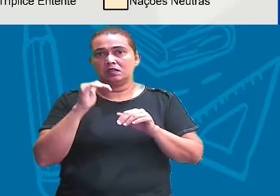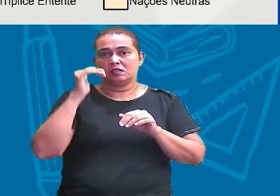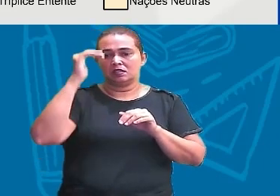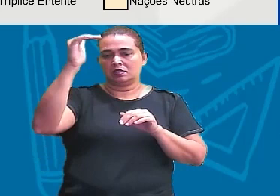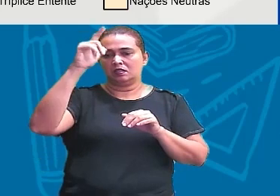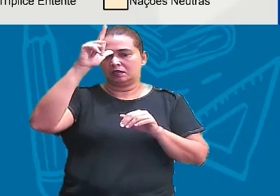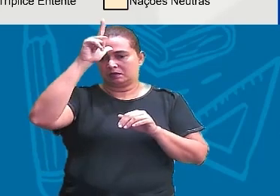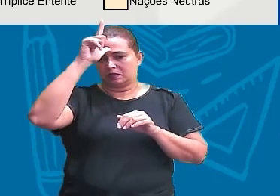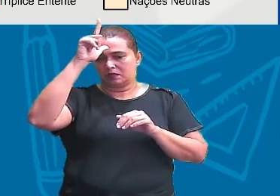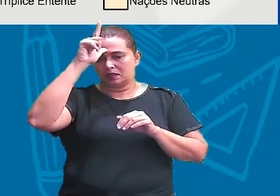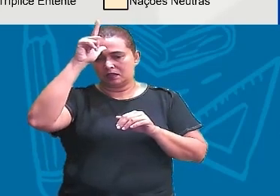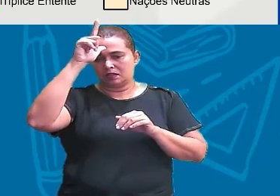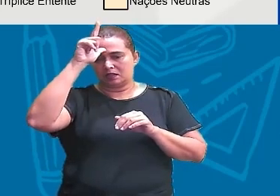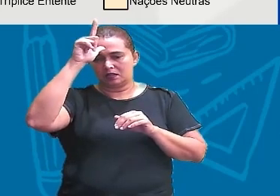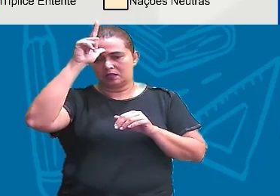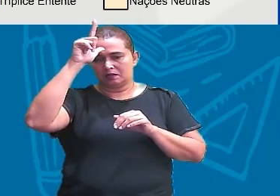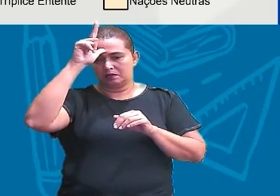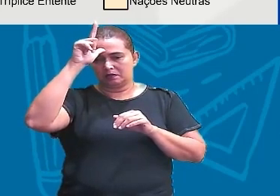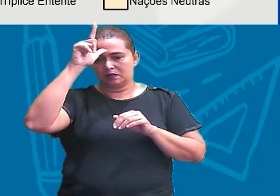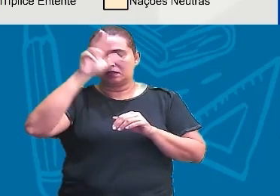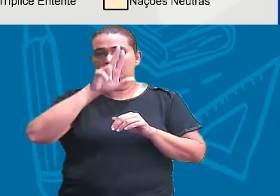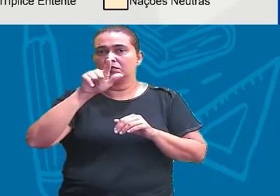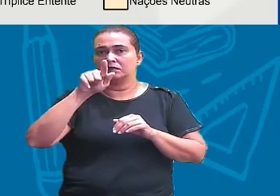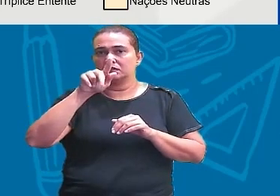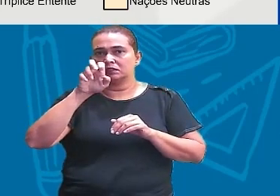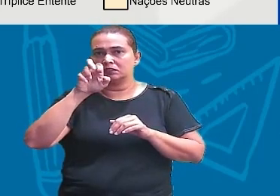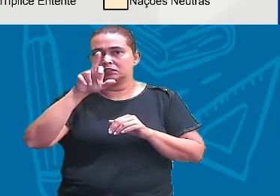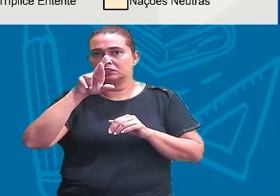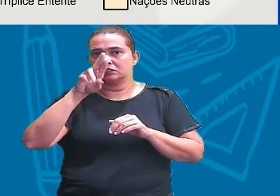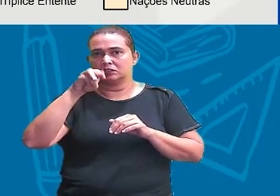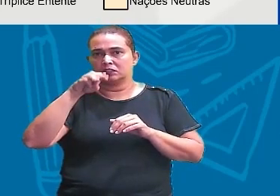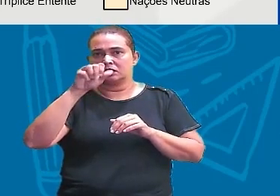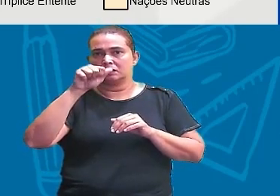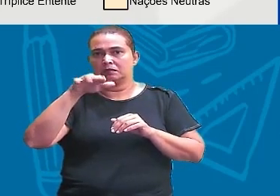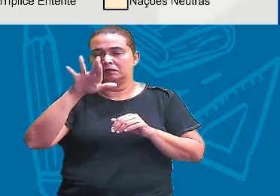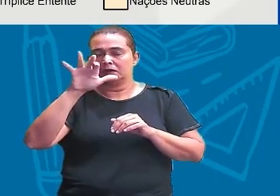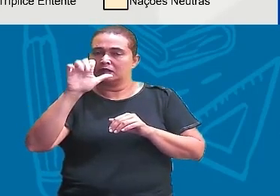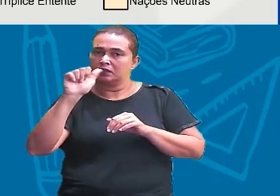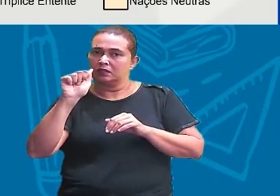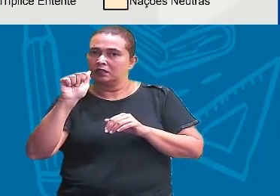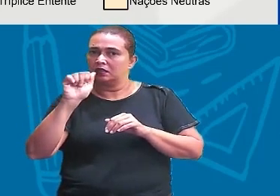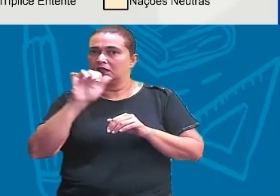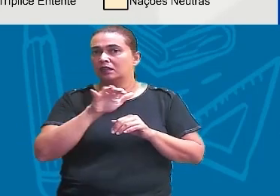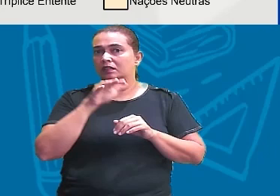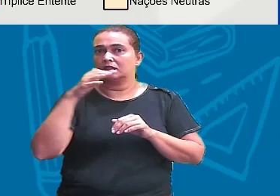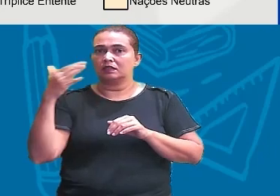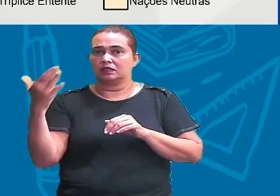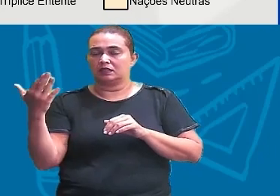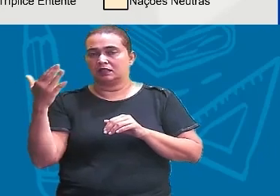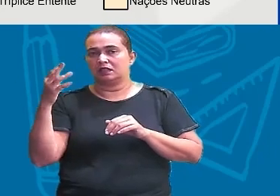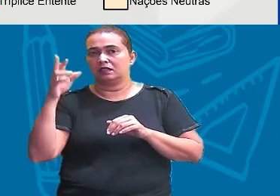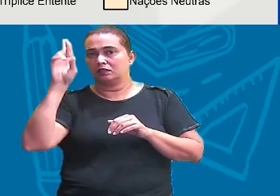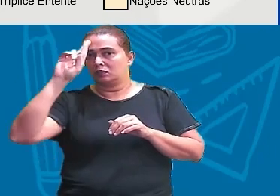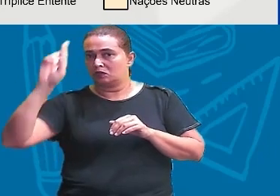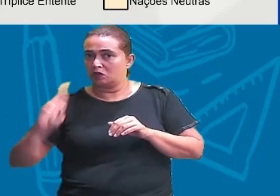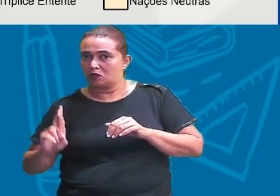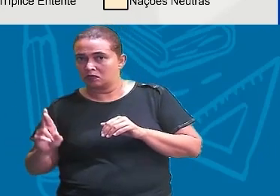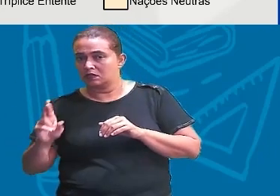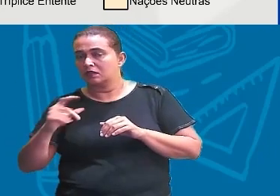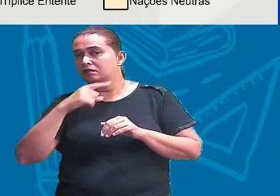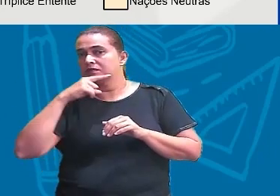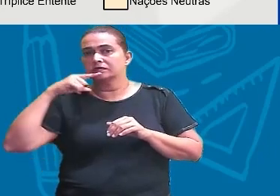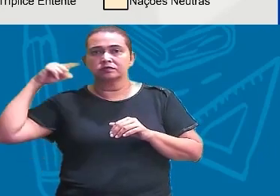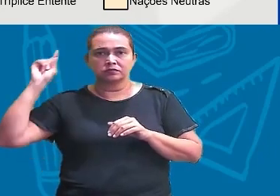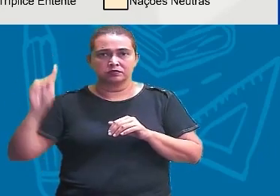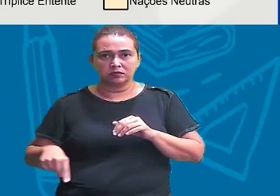Alemanha, o nome aqui no mapa está Germânia, né? No lado direito, nós temos a Rússia, um grande território. E